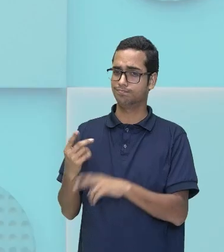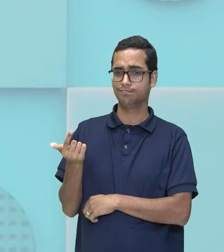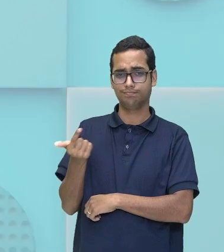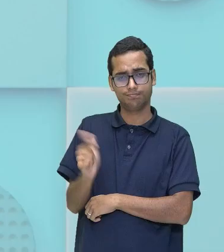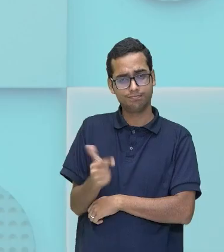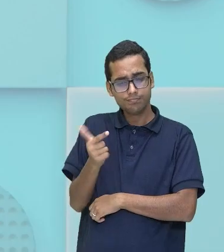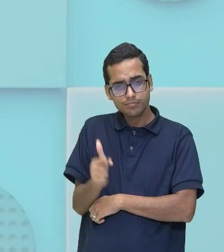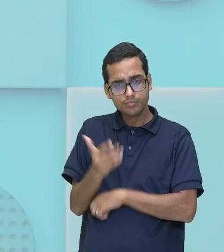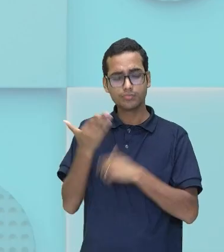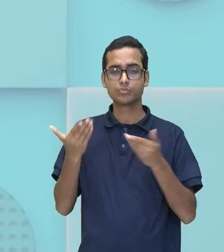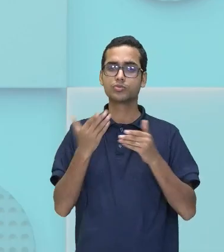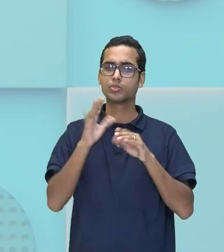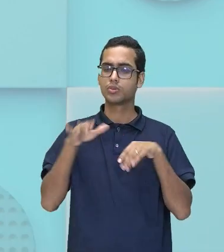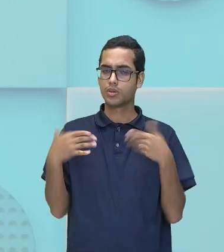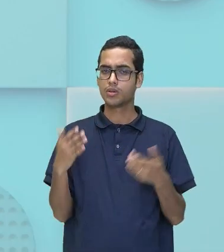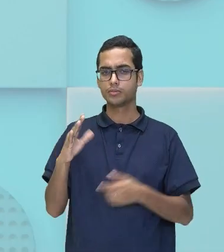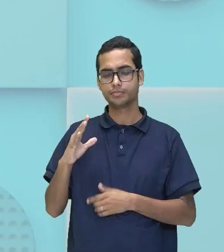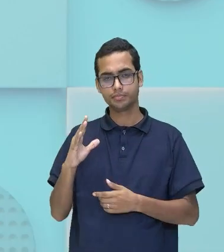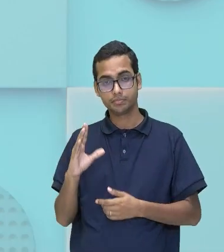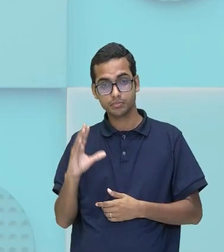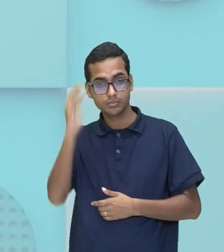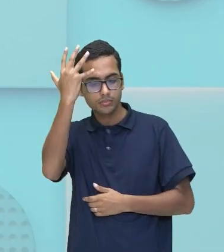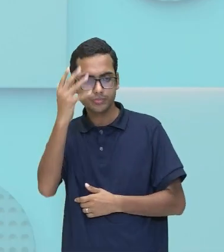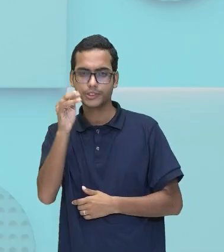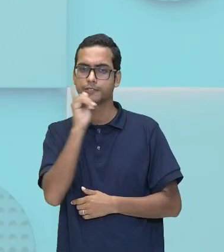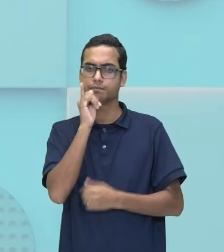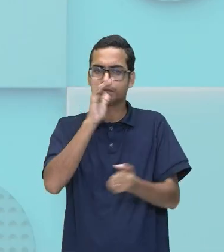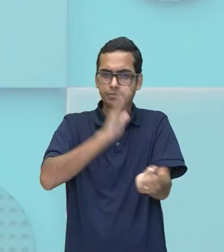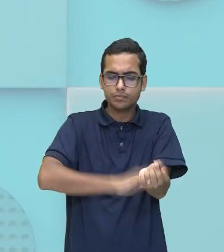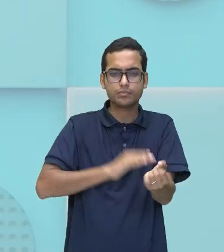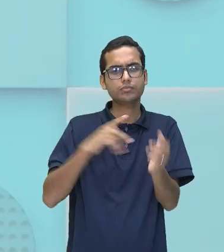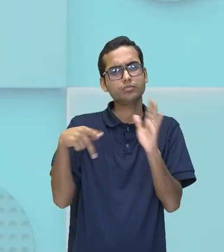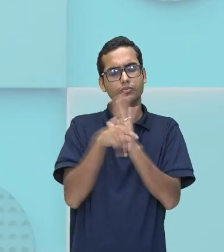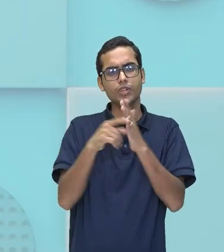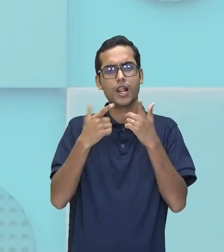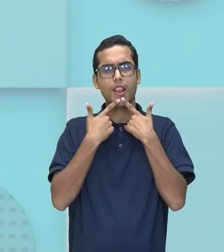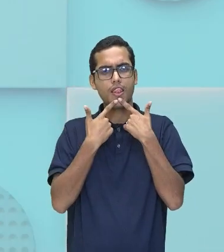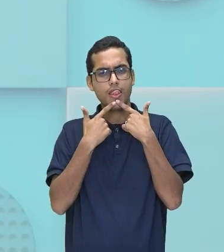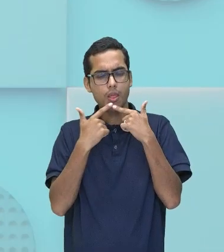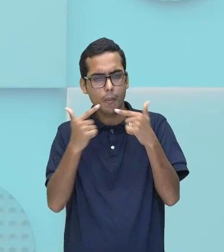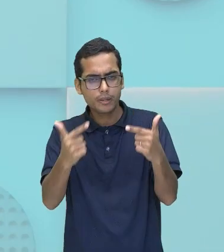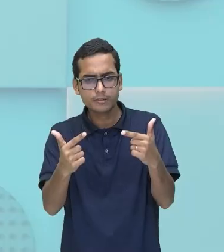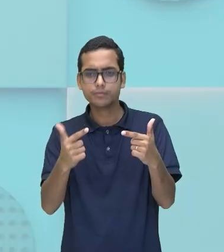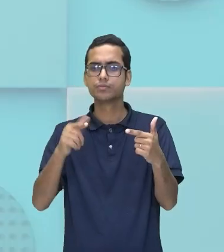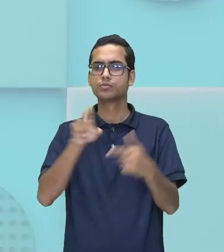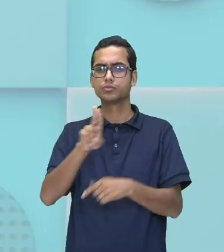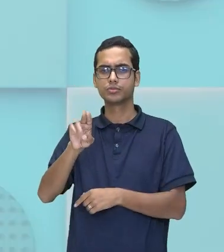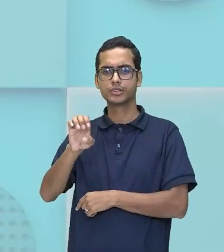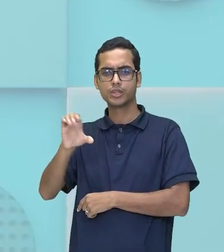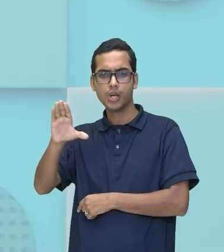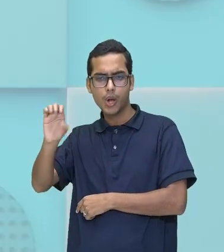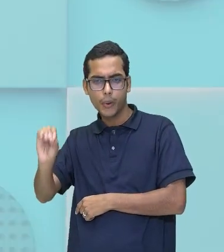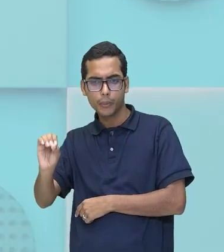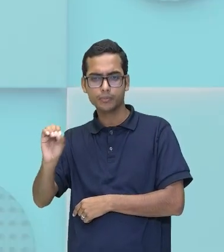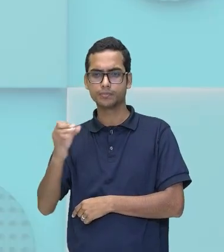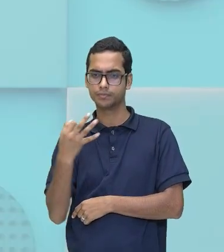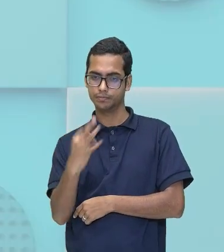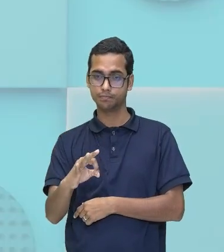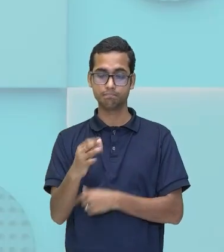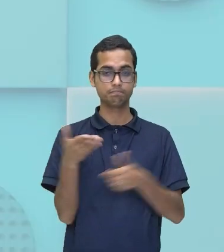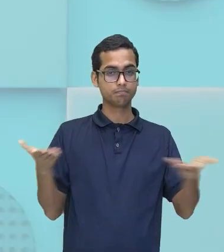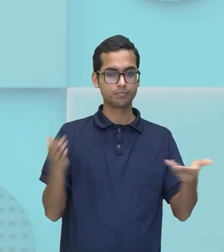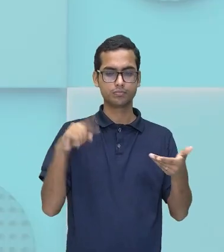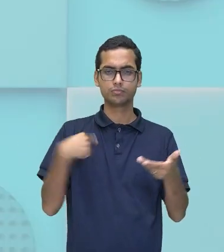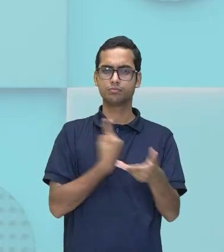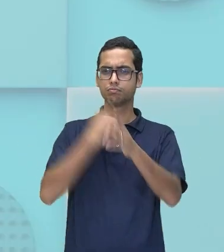de um vício de linguagem chamado eco. Certo, gente? Muito bem, então nós